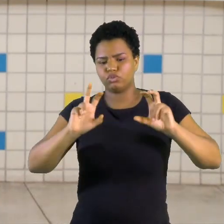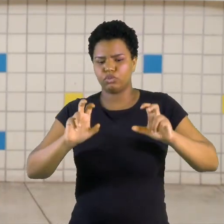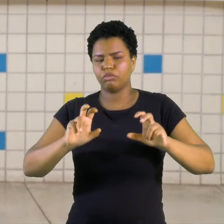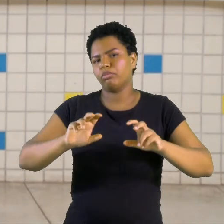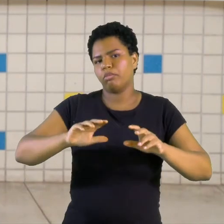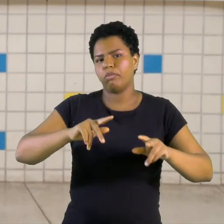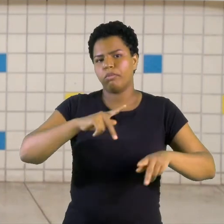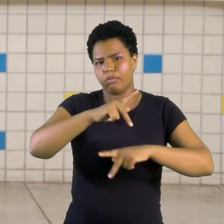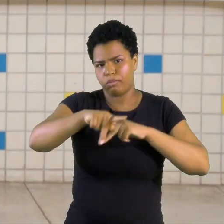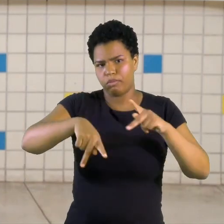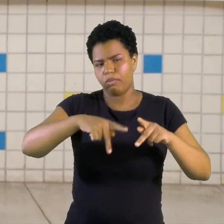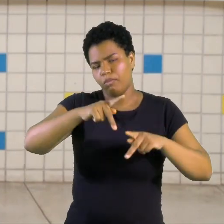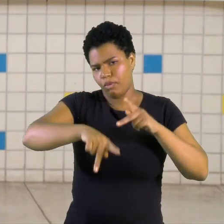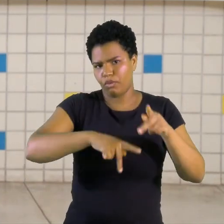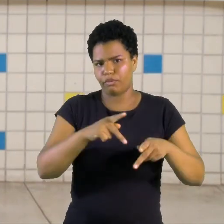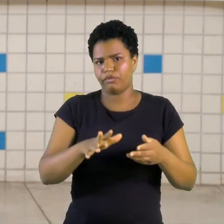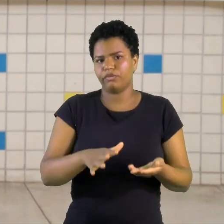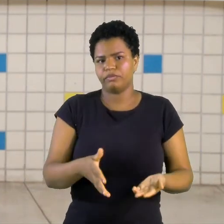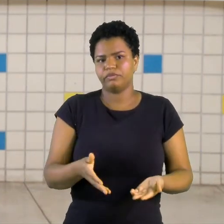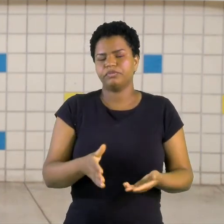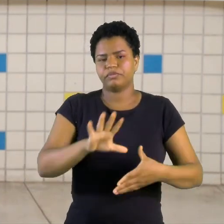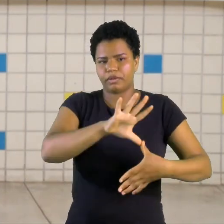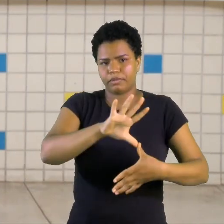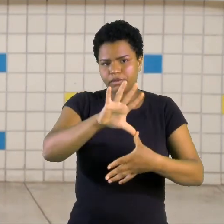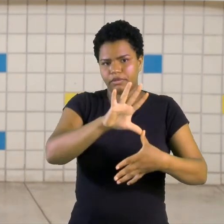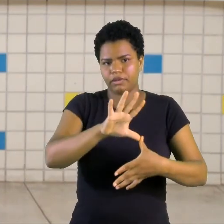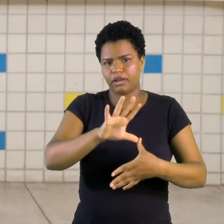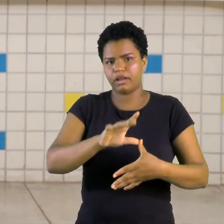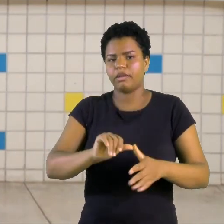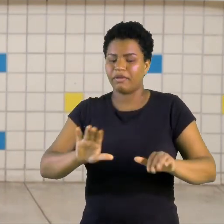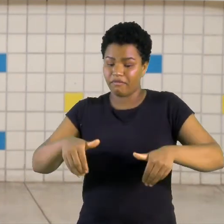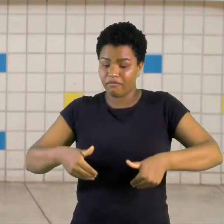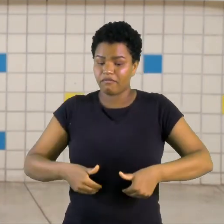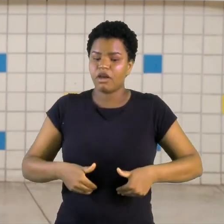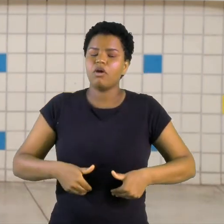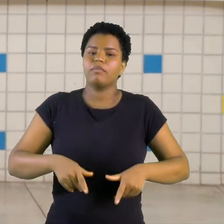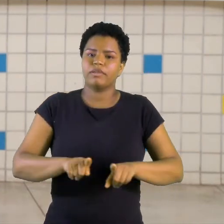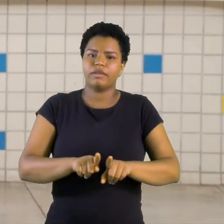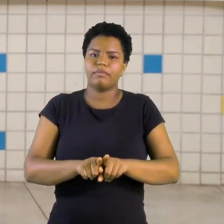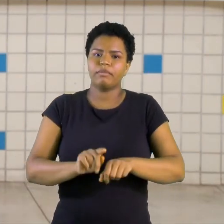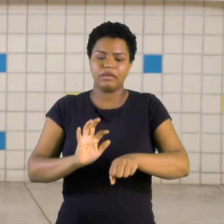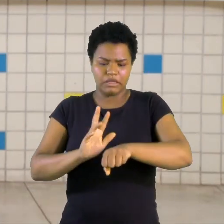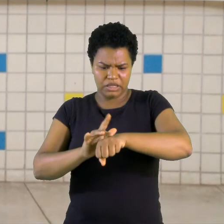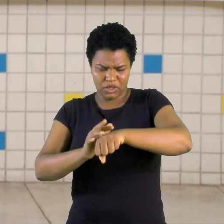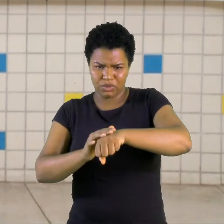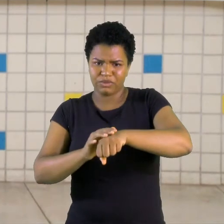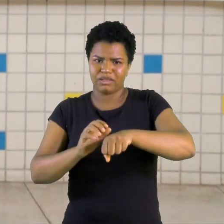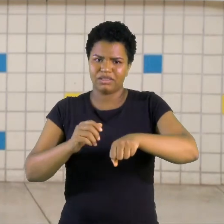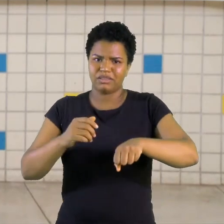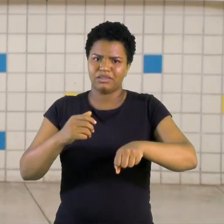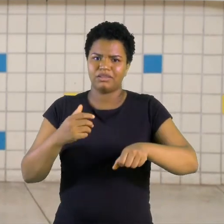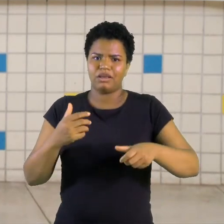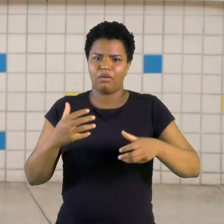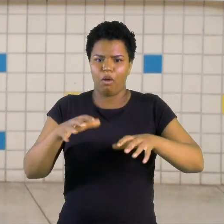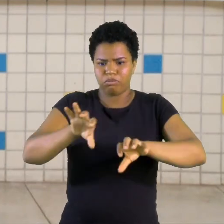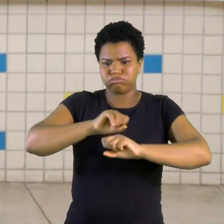fome, foi a fome gerada, né, devido a essas batalhas, devido também à doença, porque quando a doença ataca, eles não têm mais